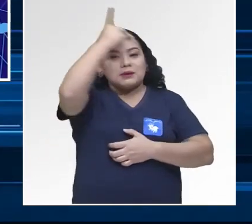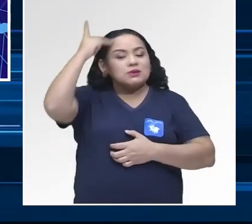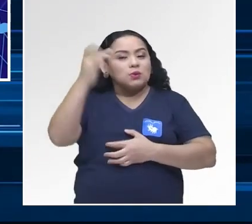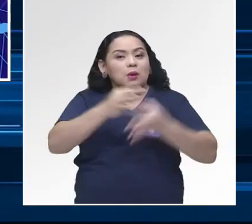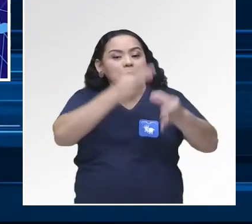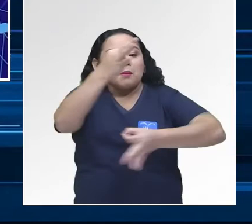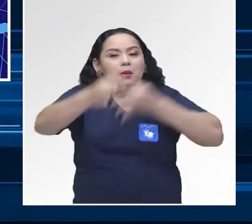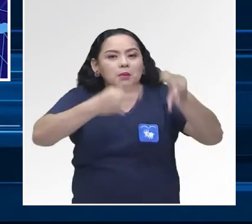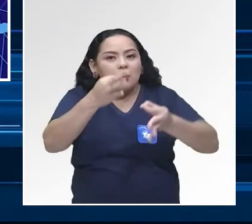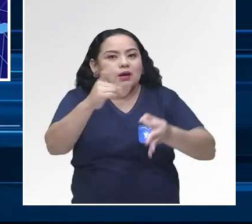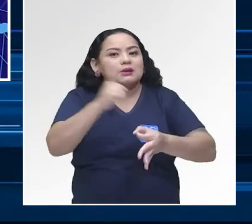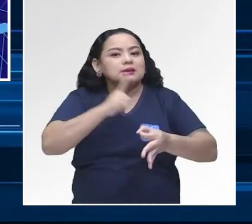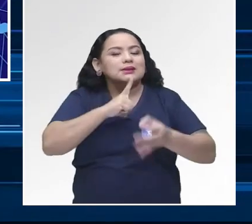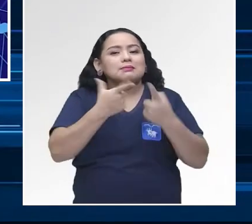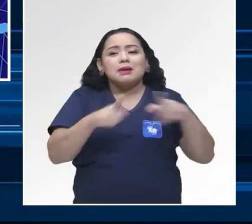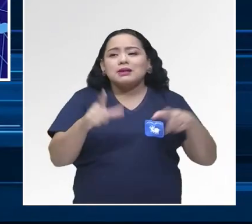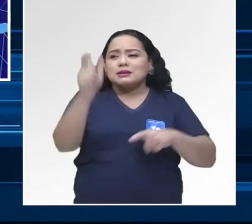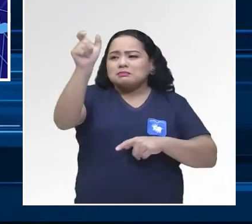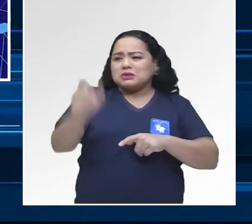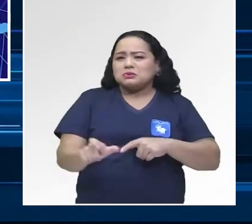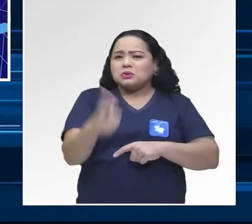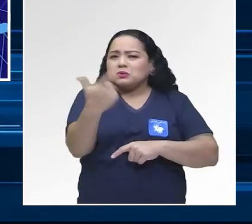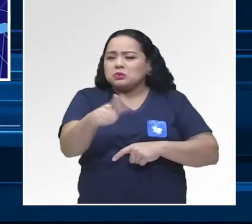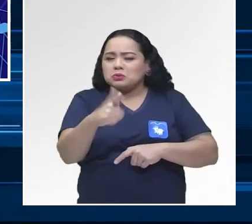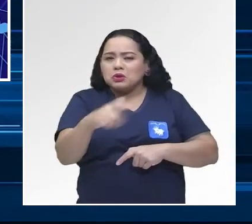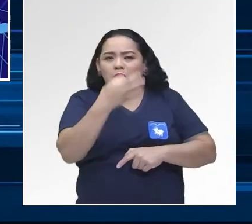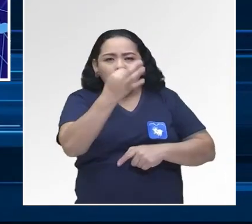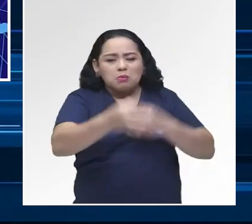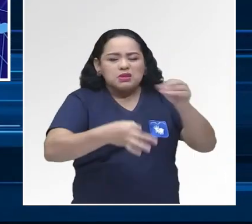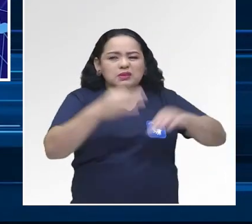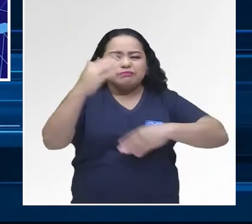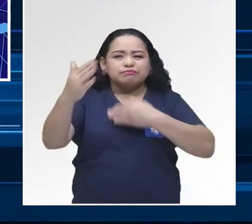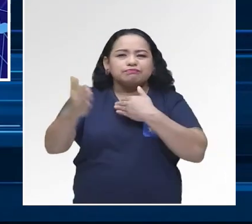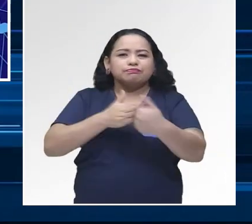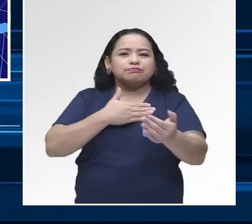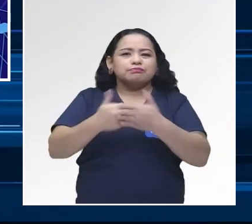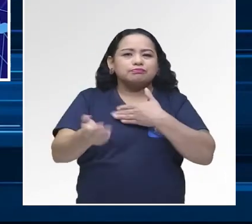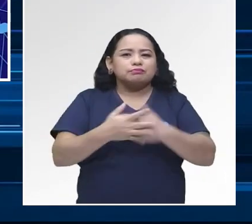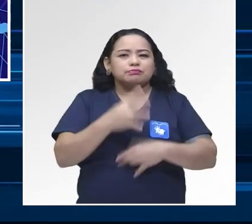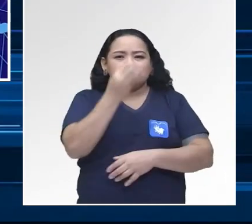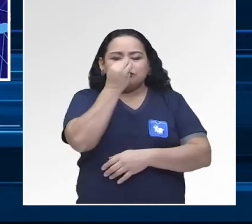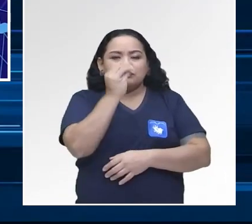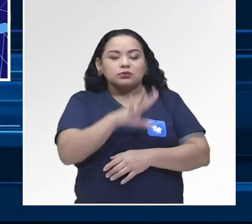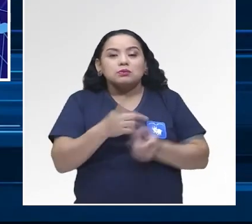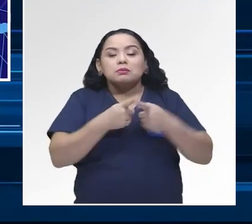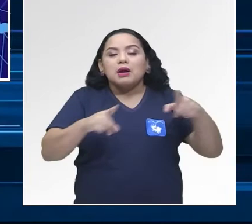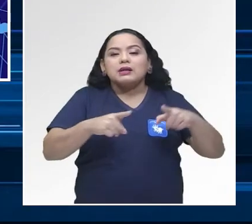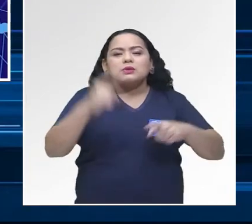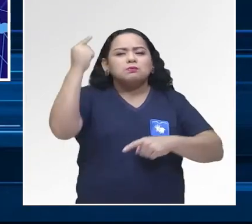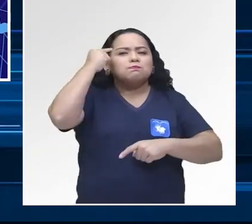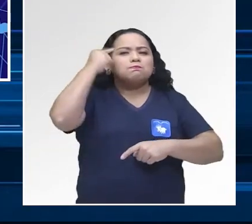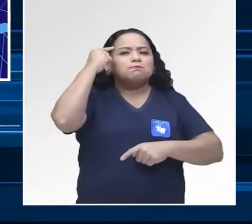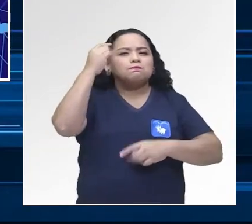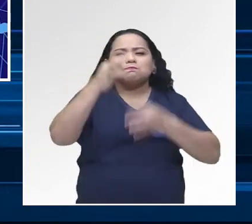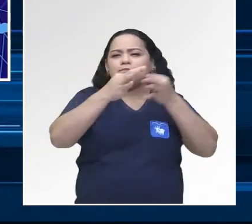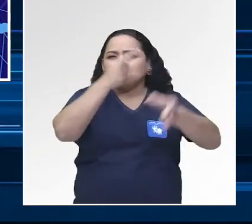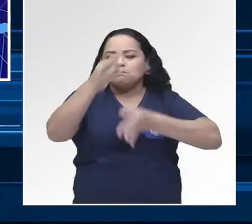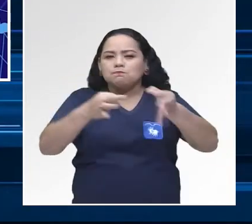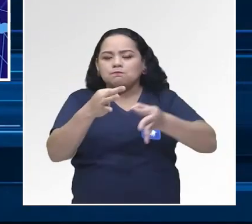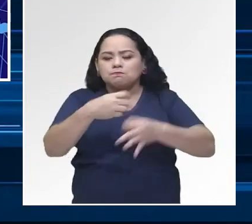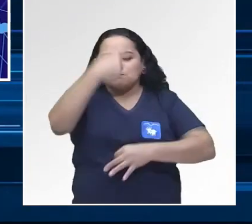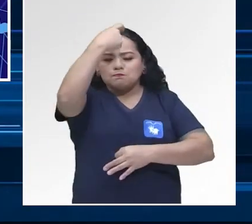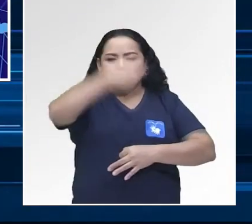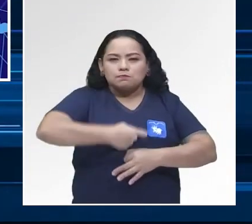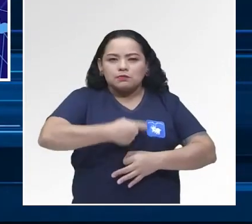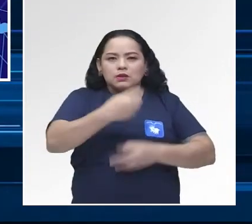tem, tranquilo, tanto faz. Né? Então, o senso crítico, ele nos coloca nessa